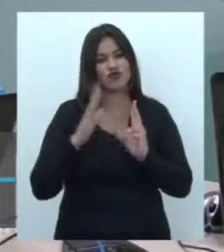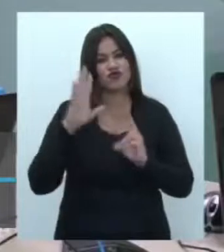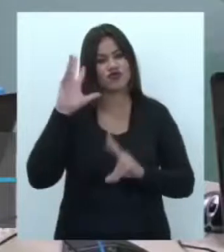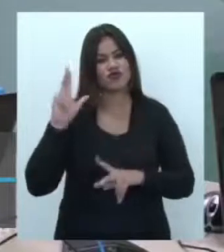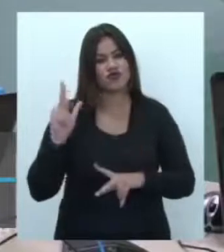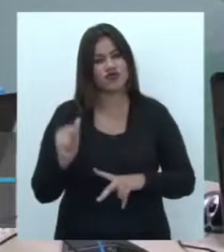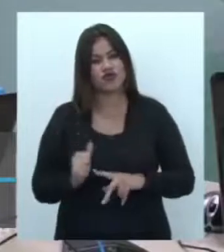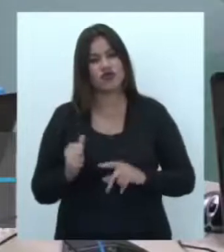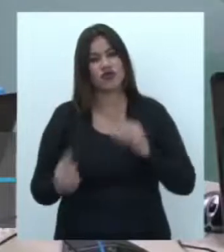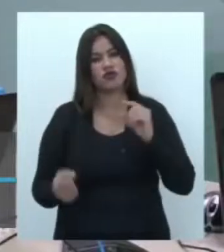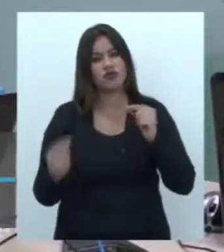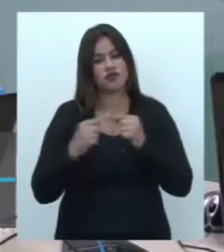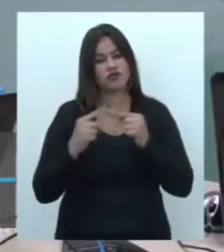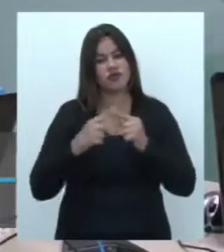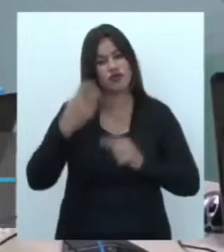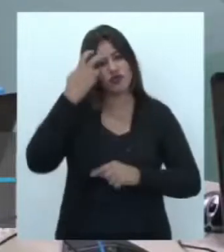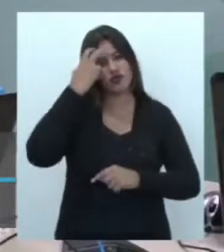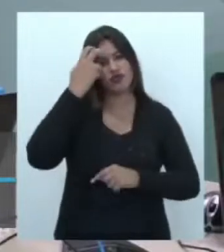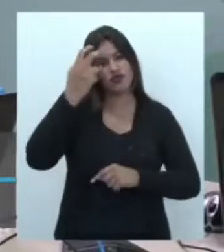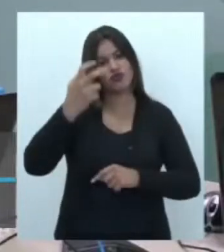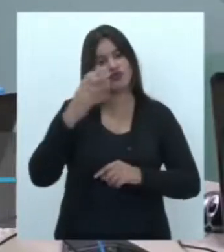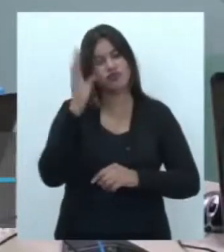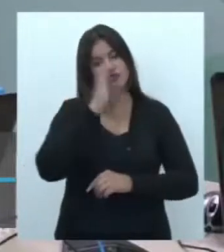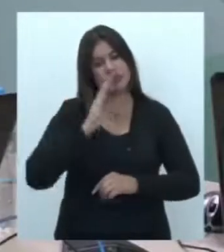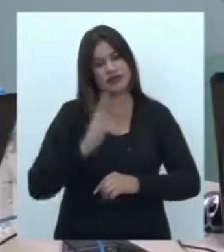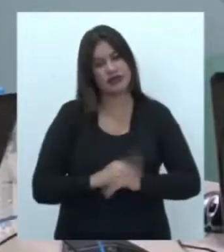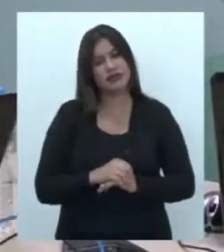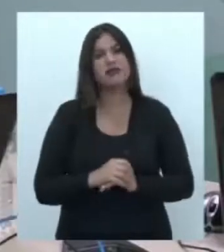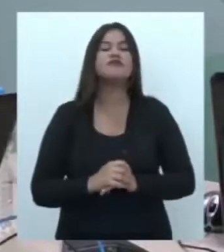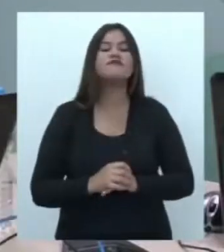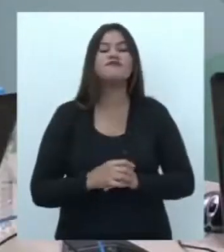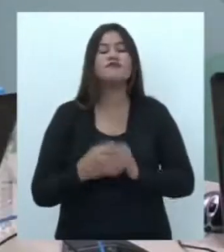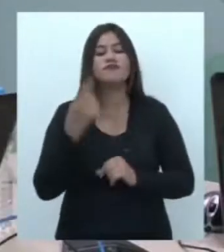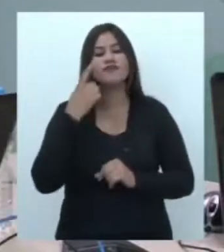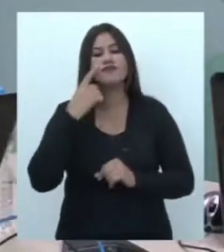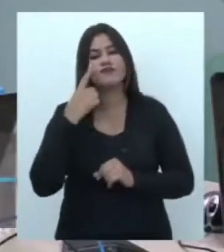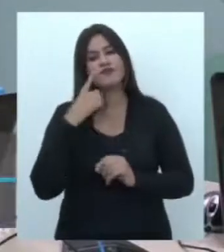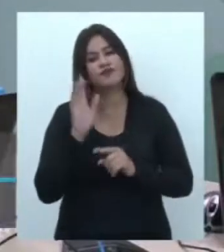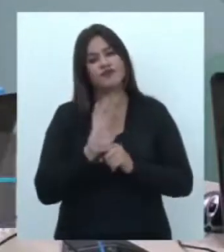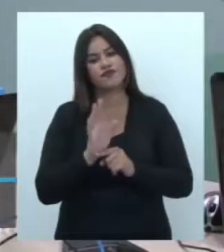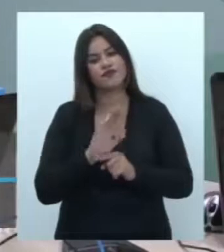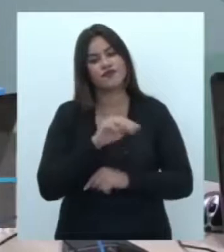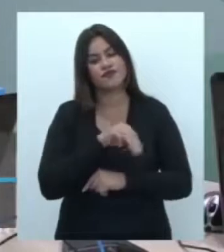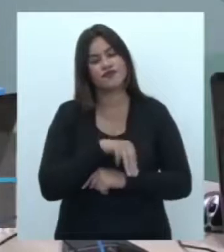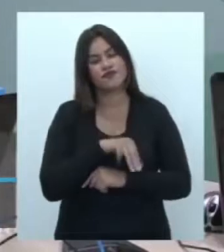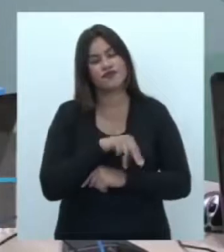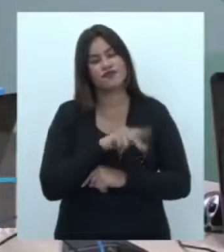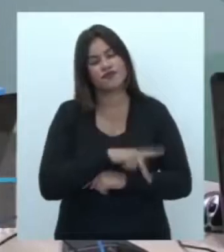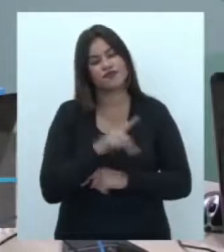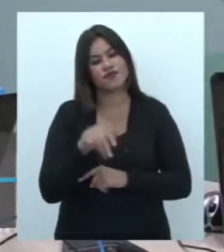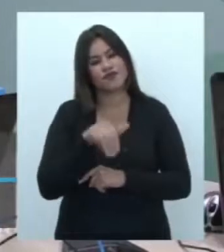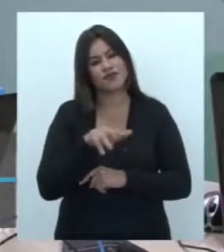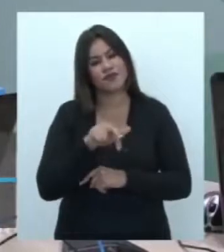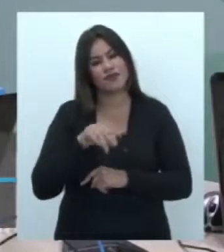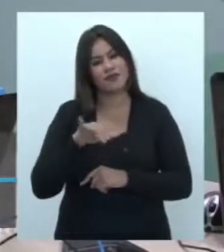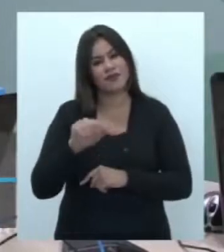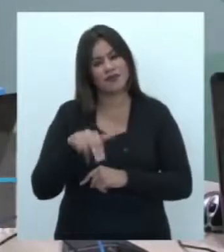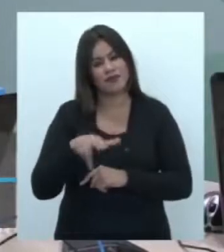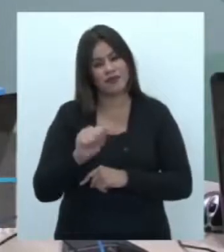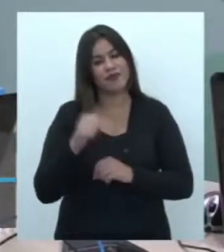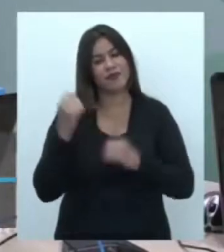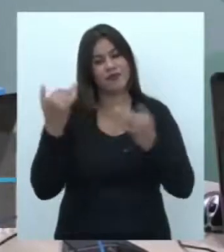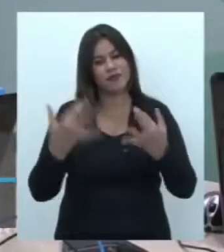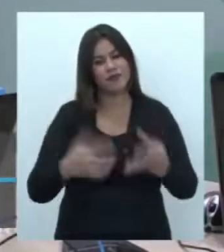na formação da cultura brasileira. Vocês acabaram de assistir um vídeo da professora Mariana, né, que trouxe aí uma retomada